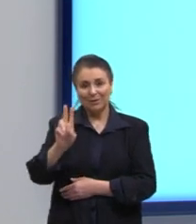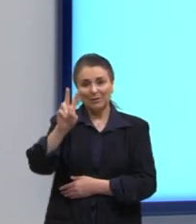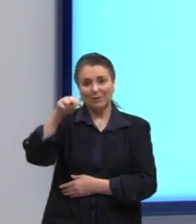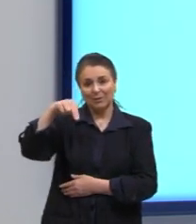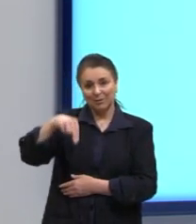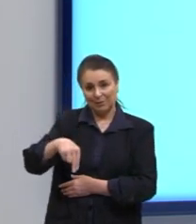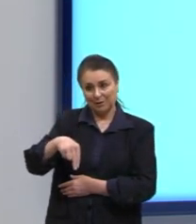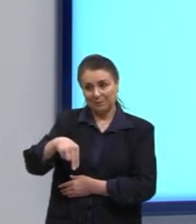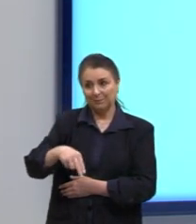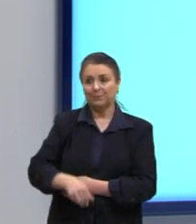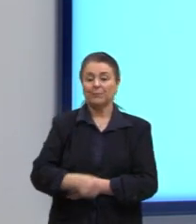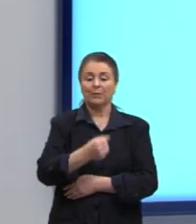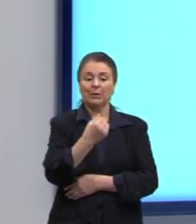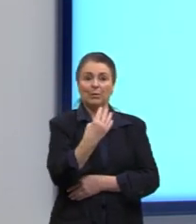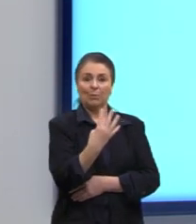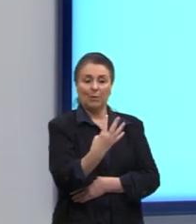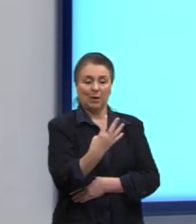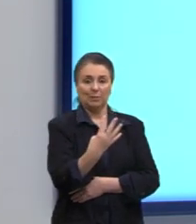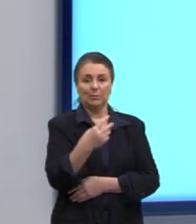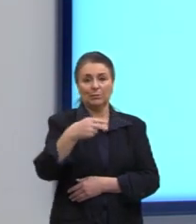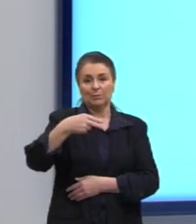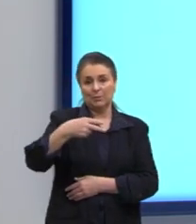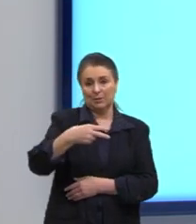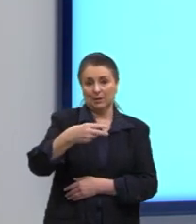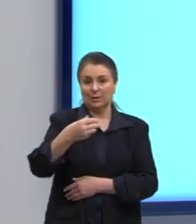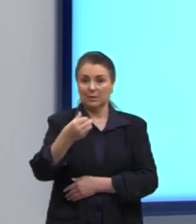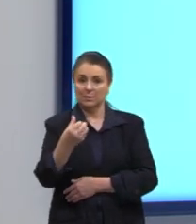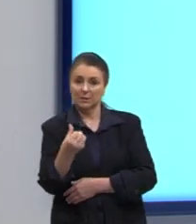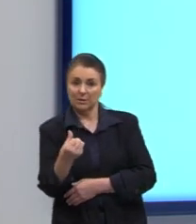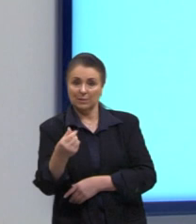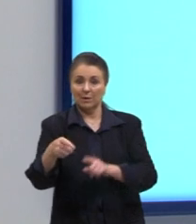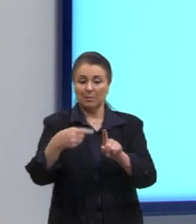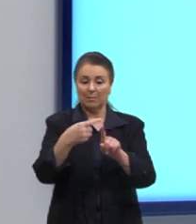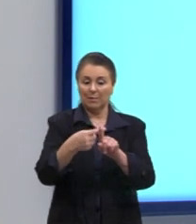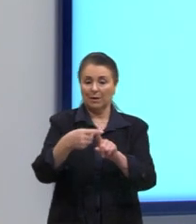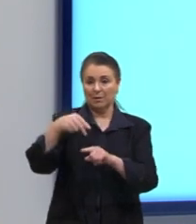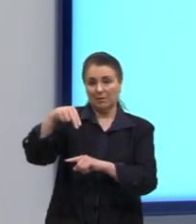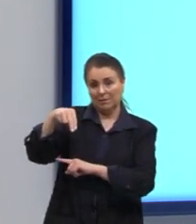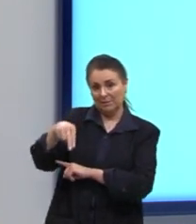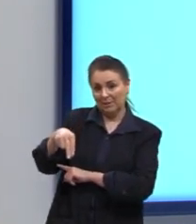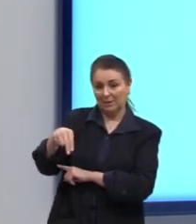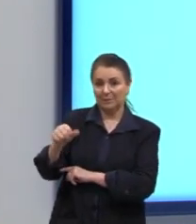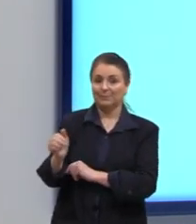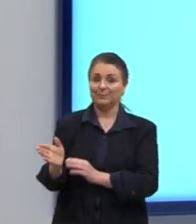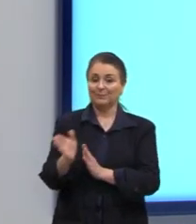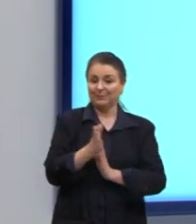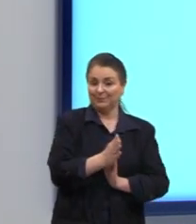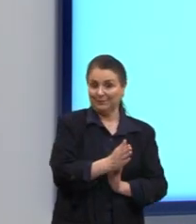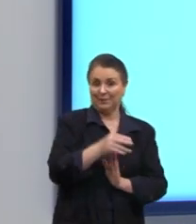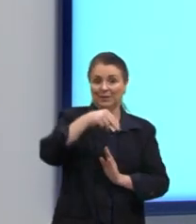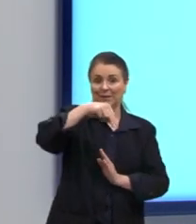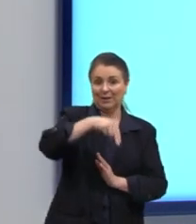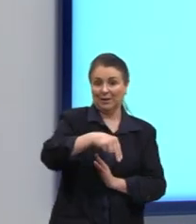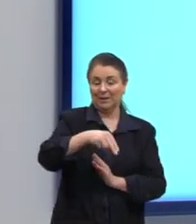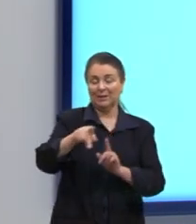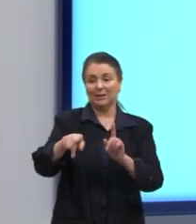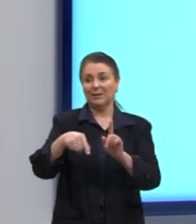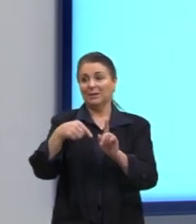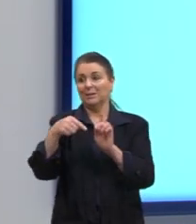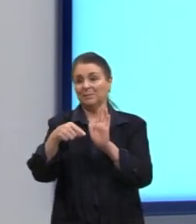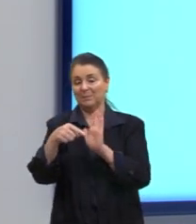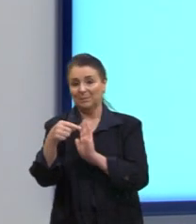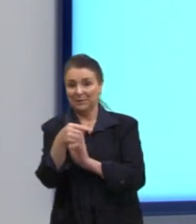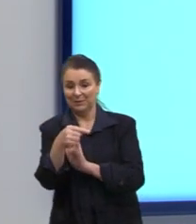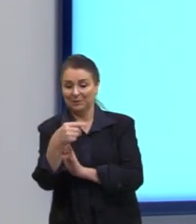teríamos quatro é igual a 6 + n então o n é igual a -2 Prontinho